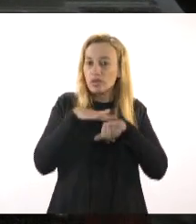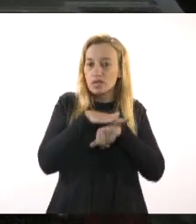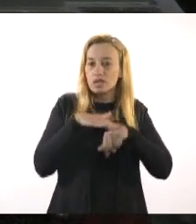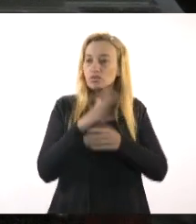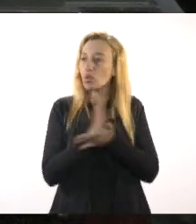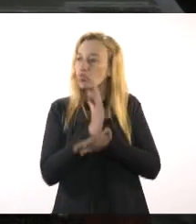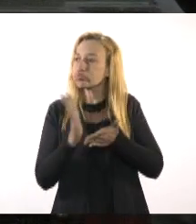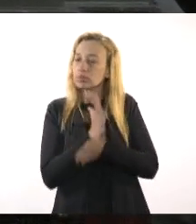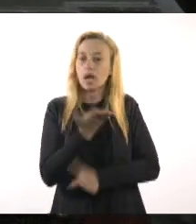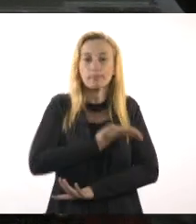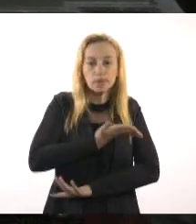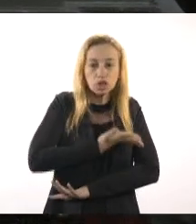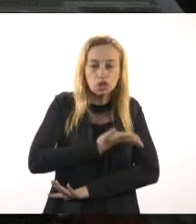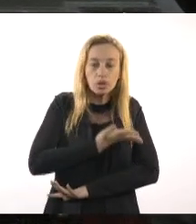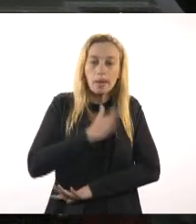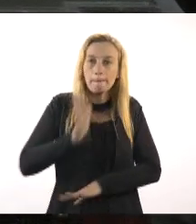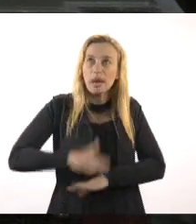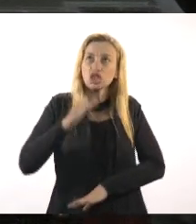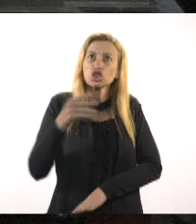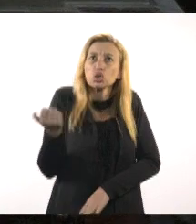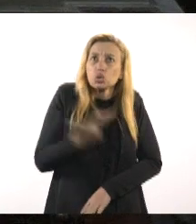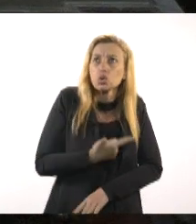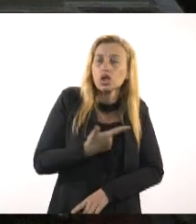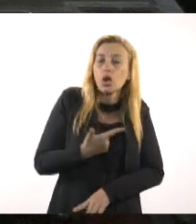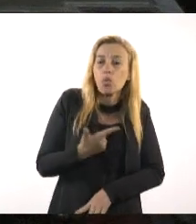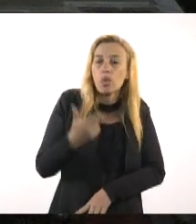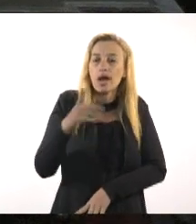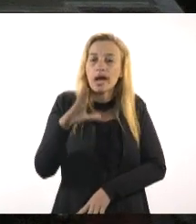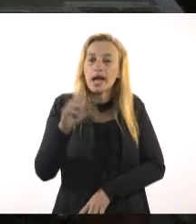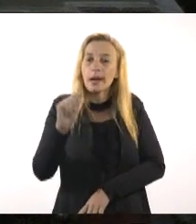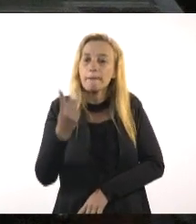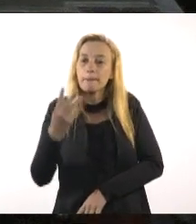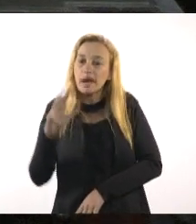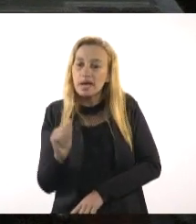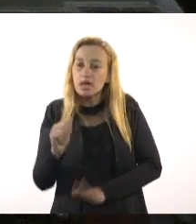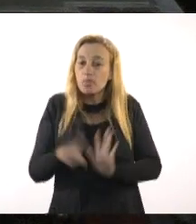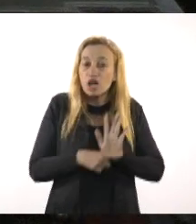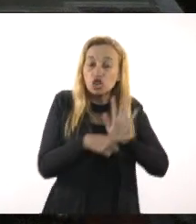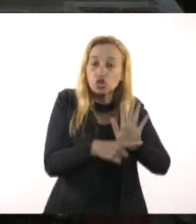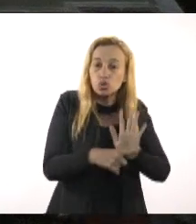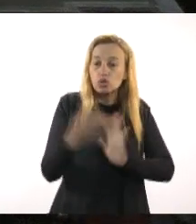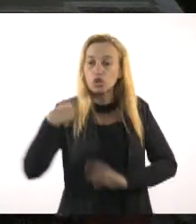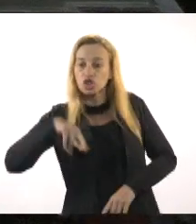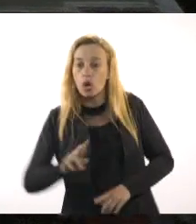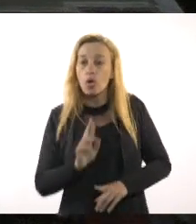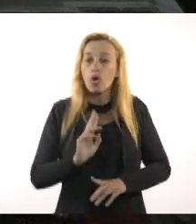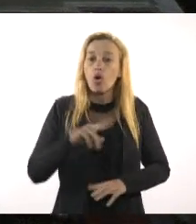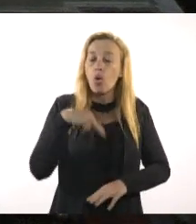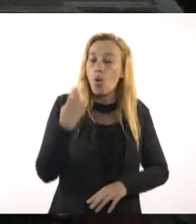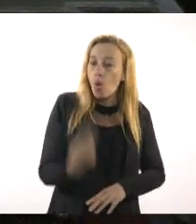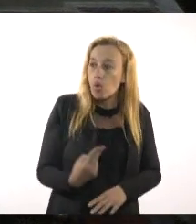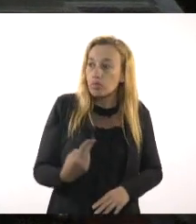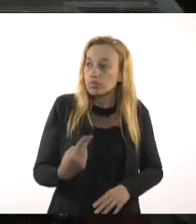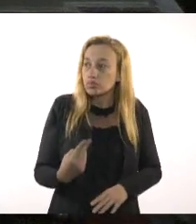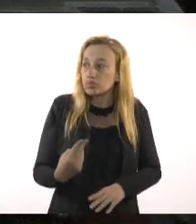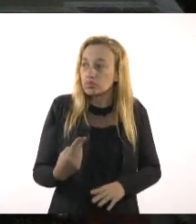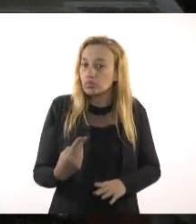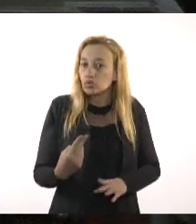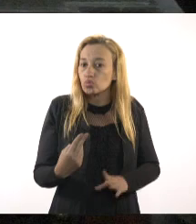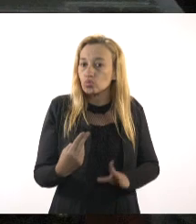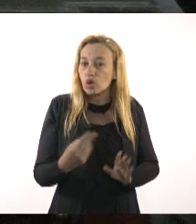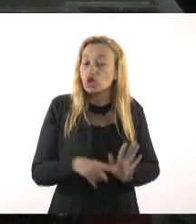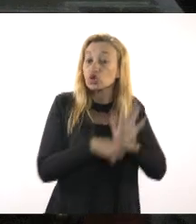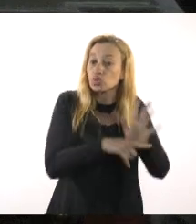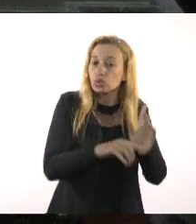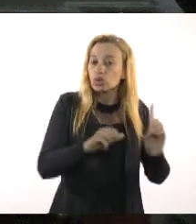alguns amigos, é mais do que uma campanha de uma religião, é um símbolo de uma causa social